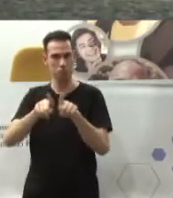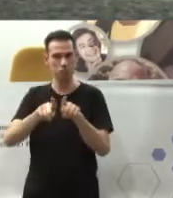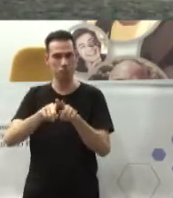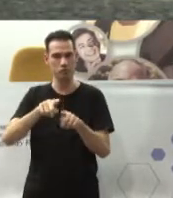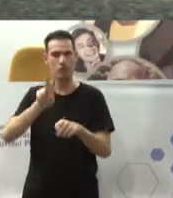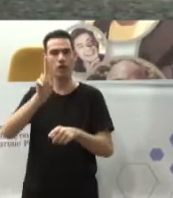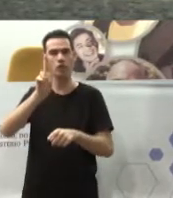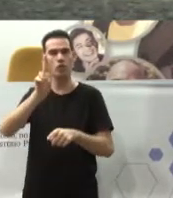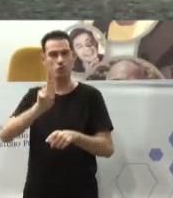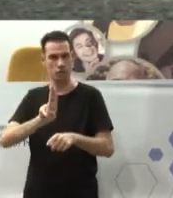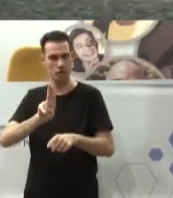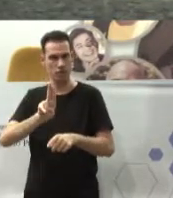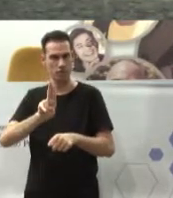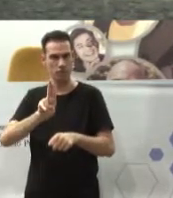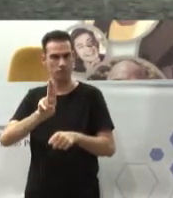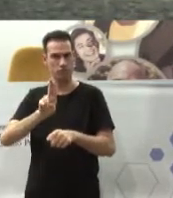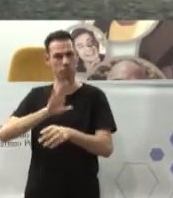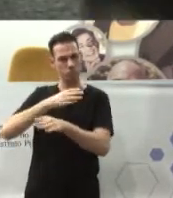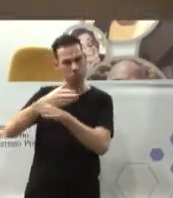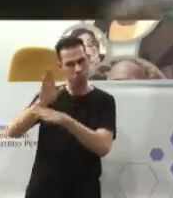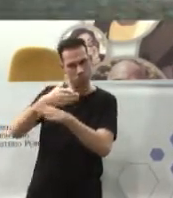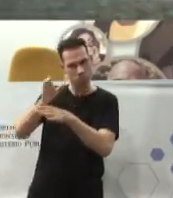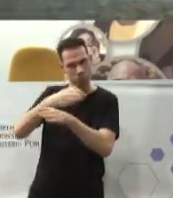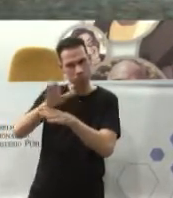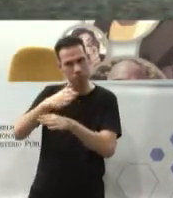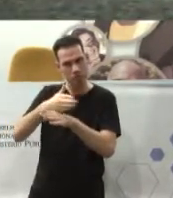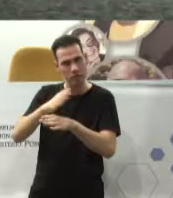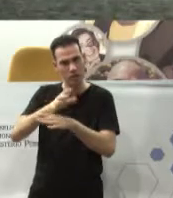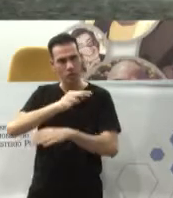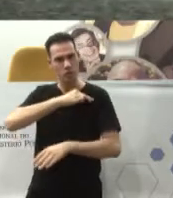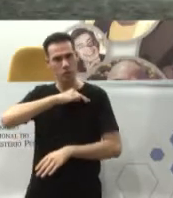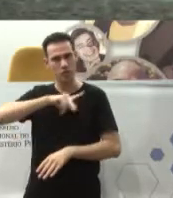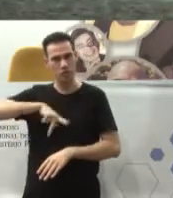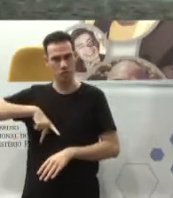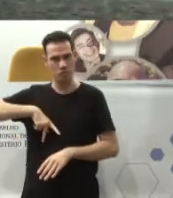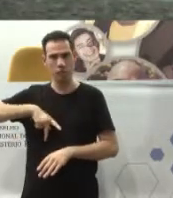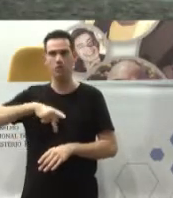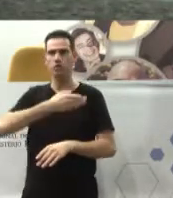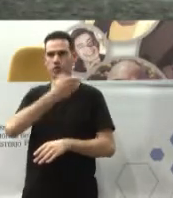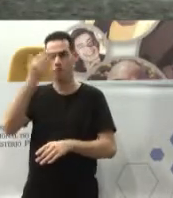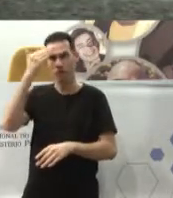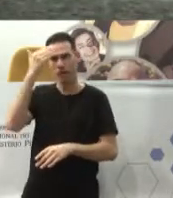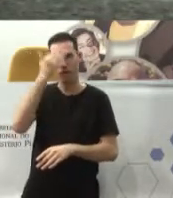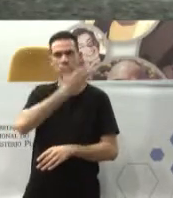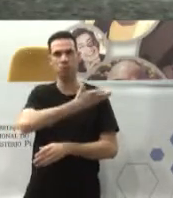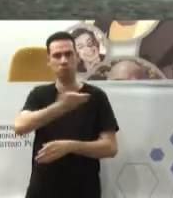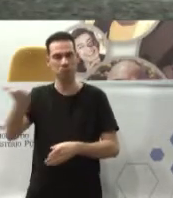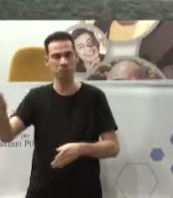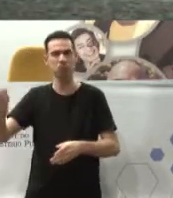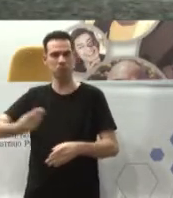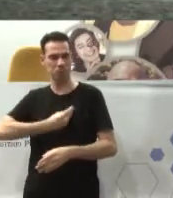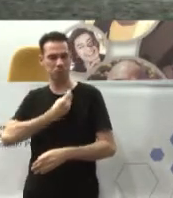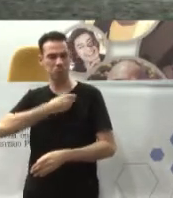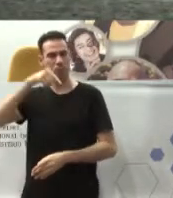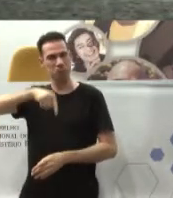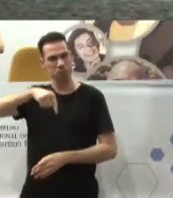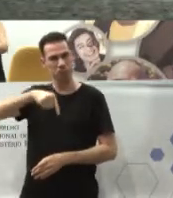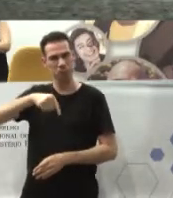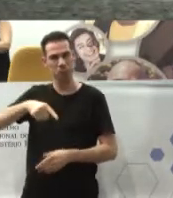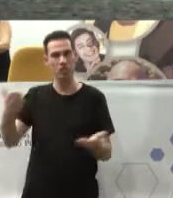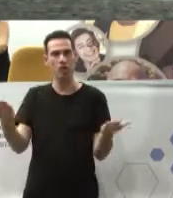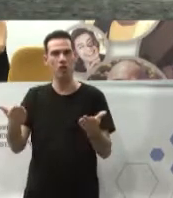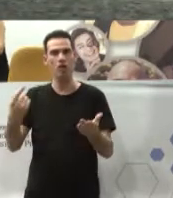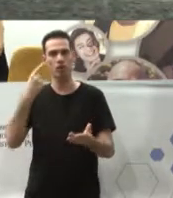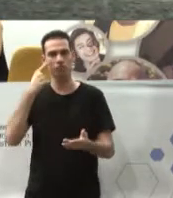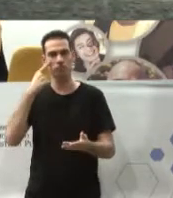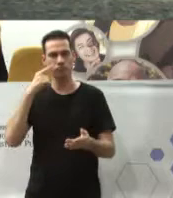Capacitação do Ministério Público. Agradecemos as honrosas presenças de todos que prestigiam este evento. Para a composição